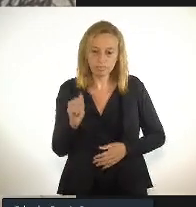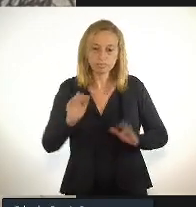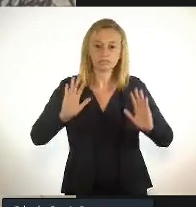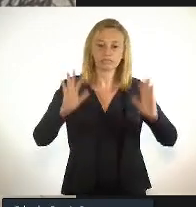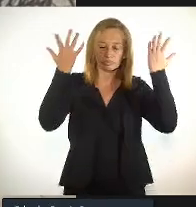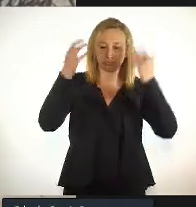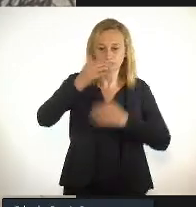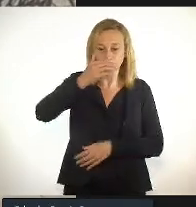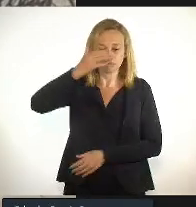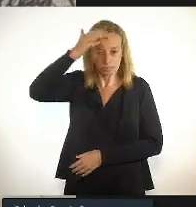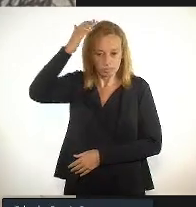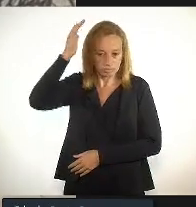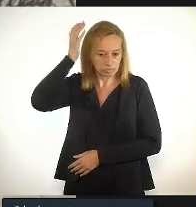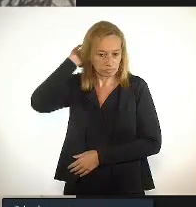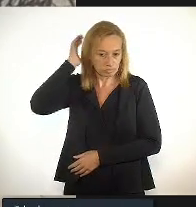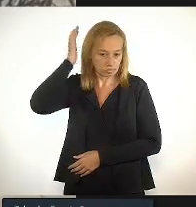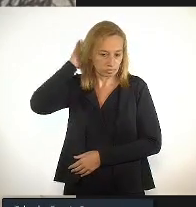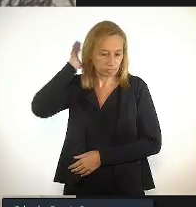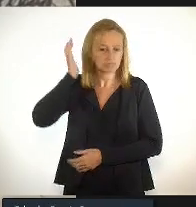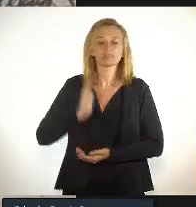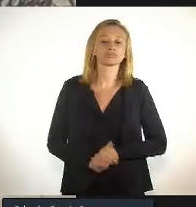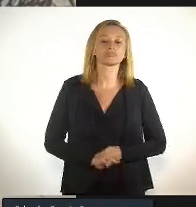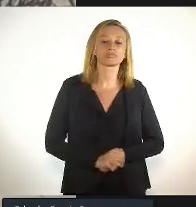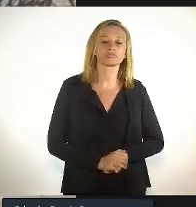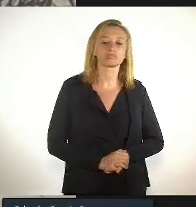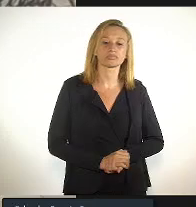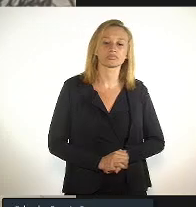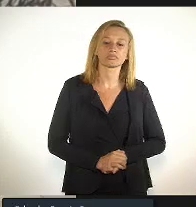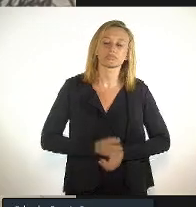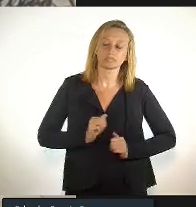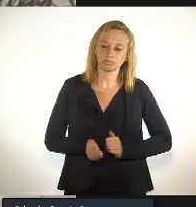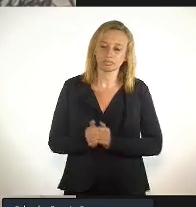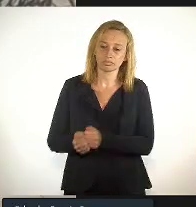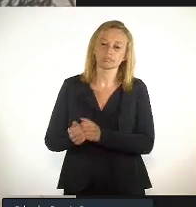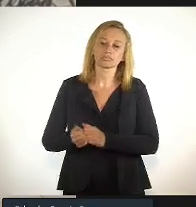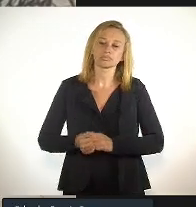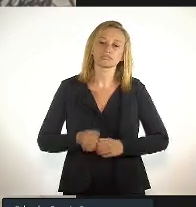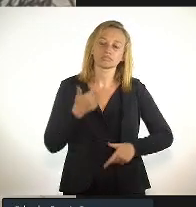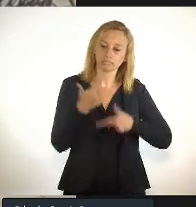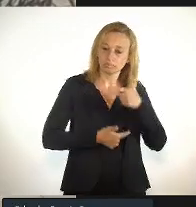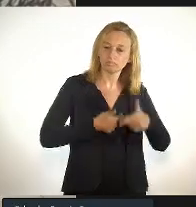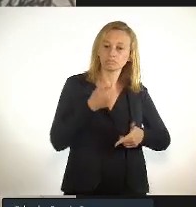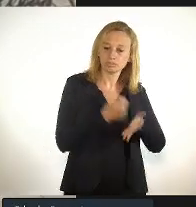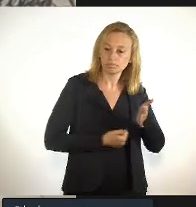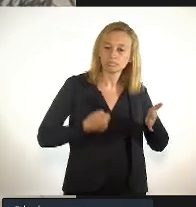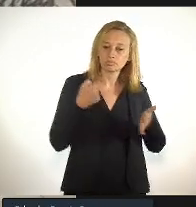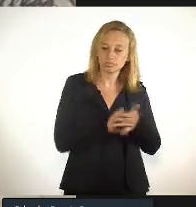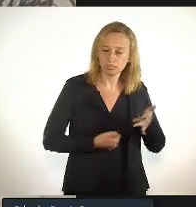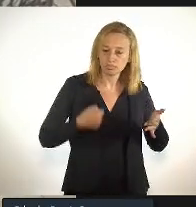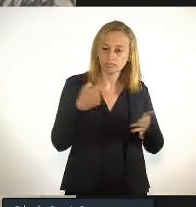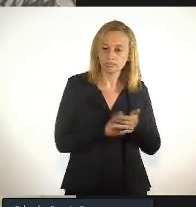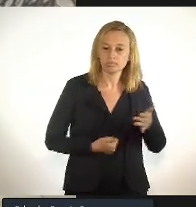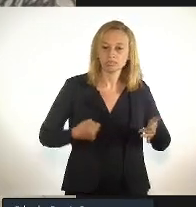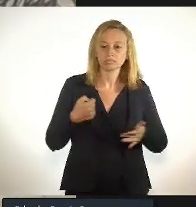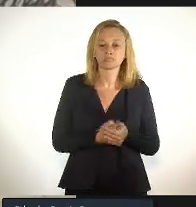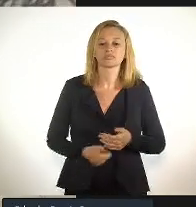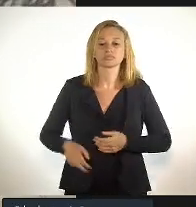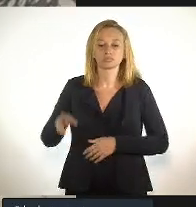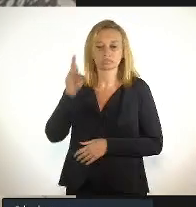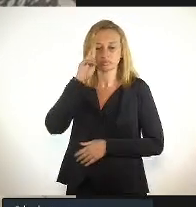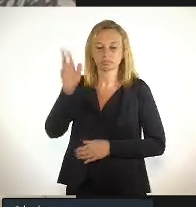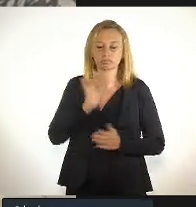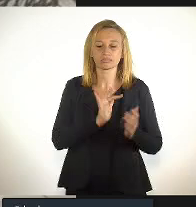Franco. Seguimos na luta de maneira concreta, sem darmos qualquer passo atrás, senhor